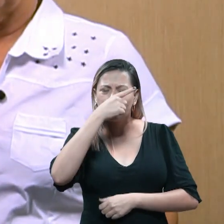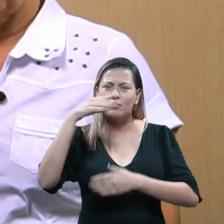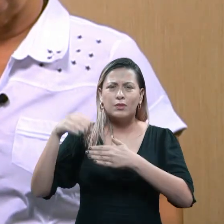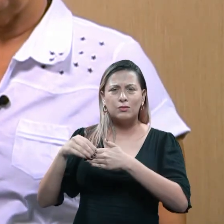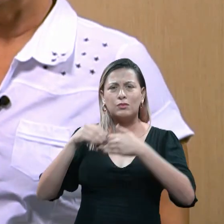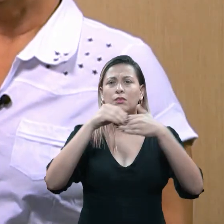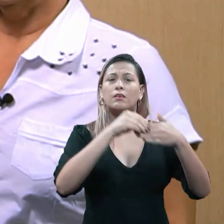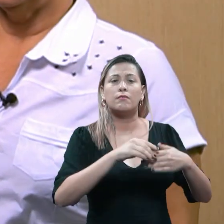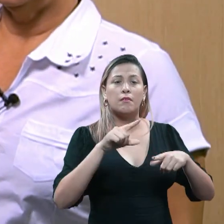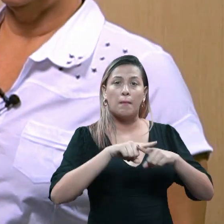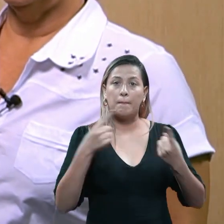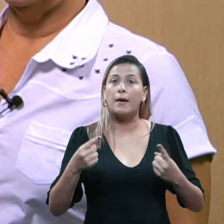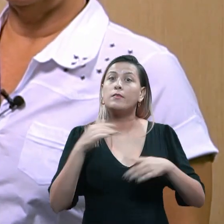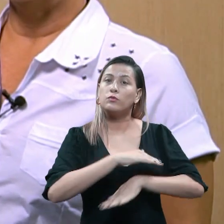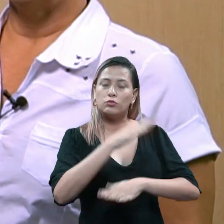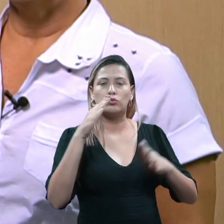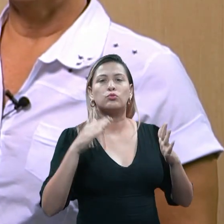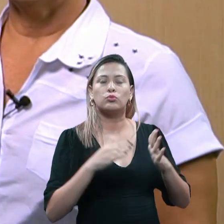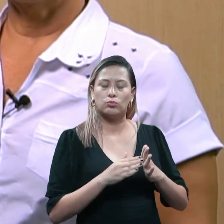têm